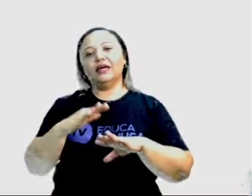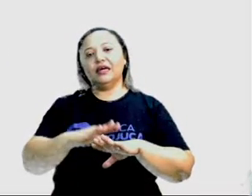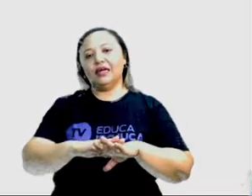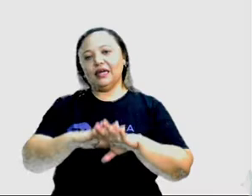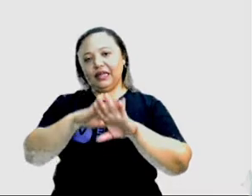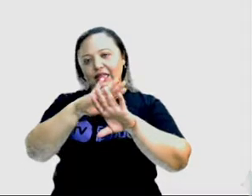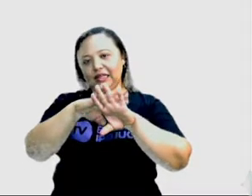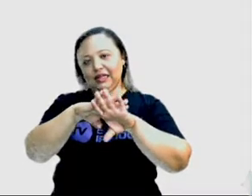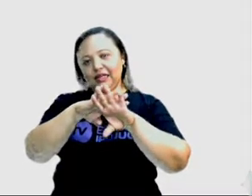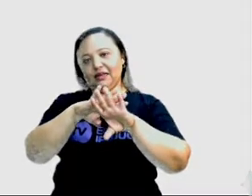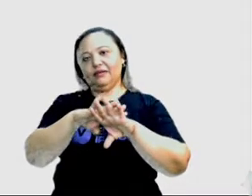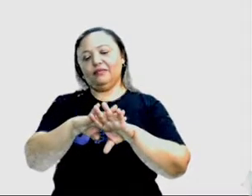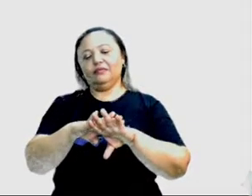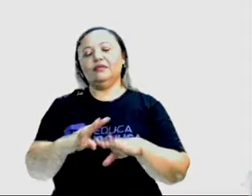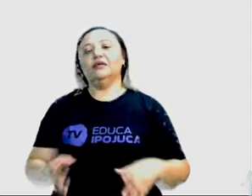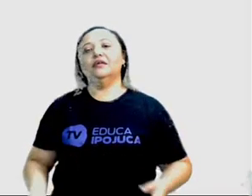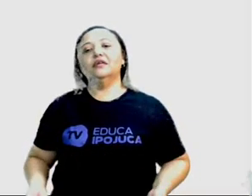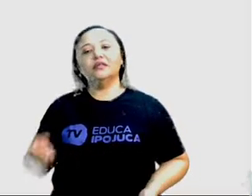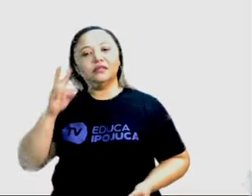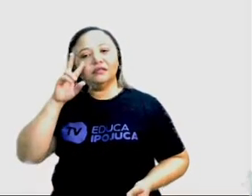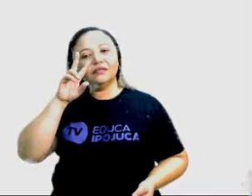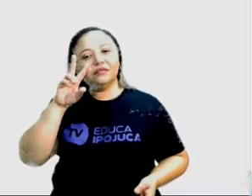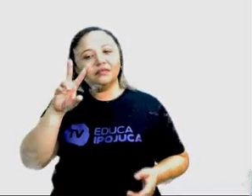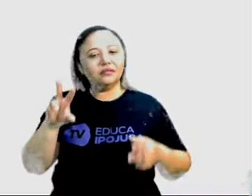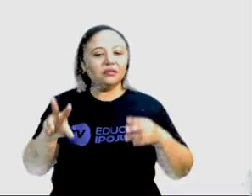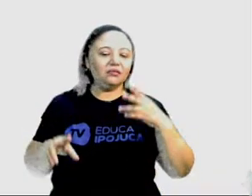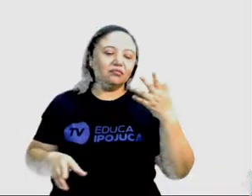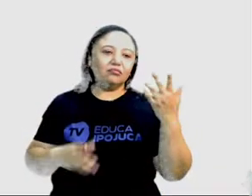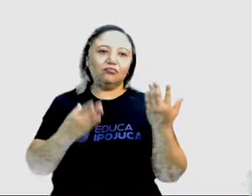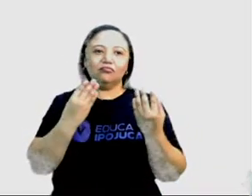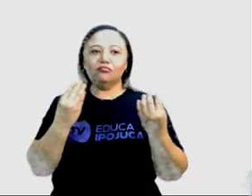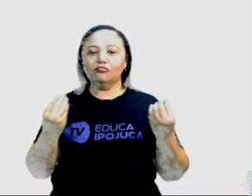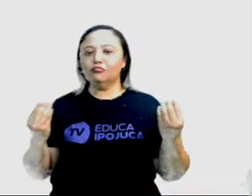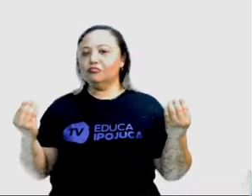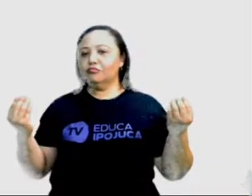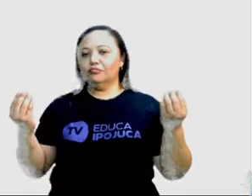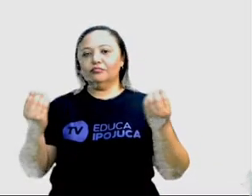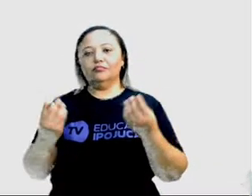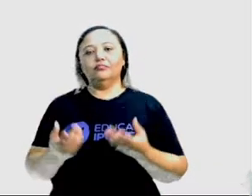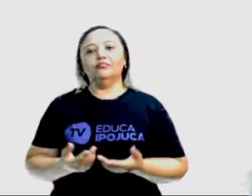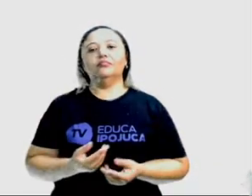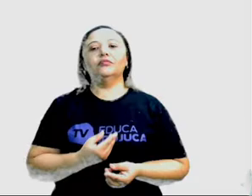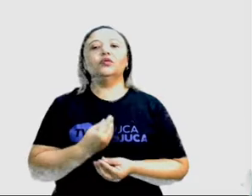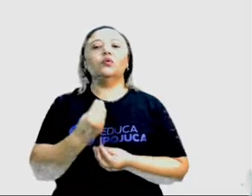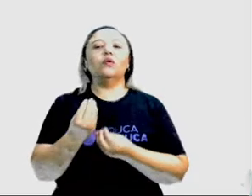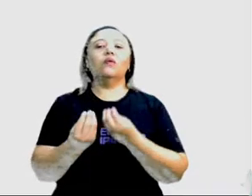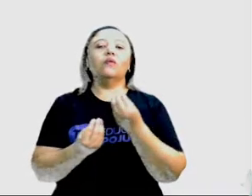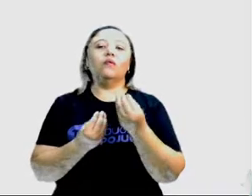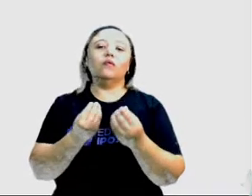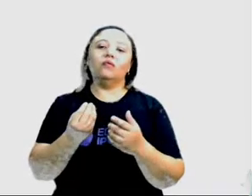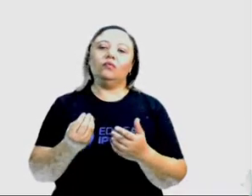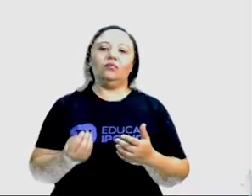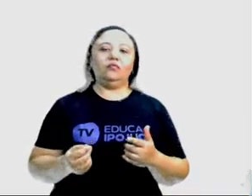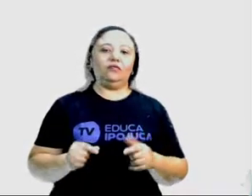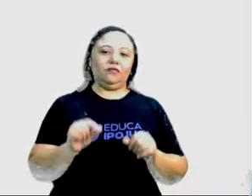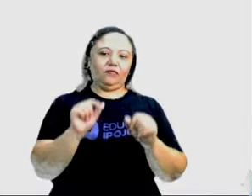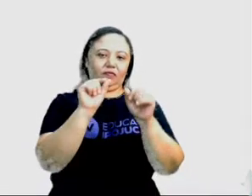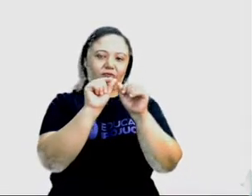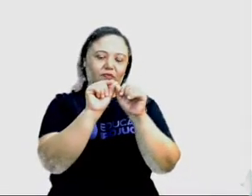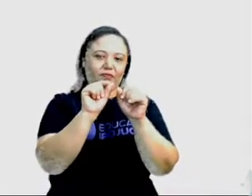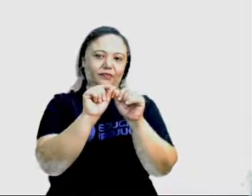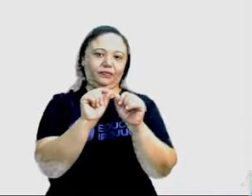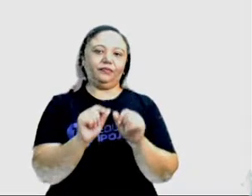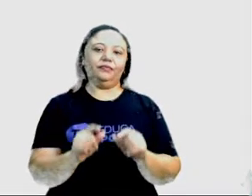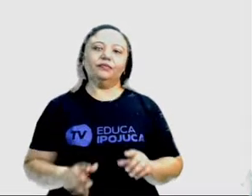monte de gráficos e a gente ficou um pouco, né, olhando para eles. Como será que a gente trabalha? Então, se